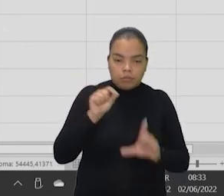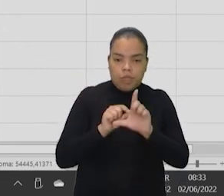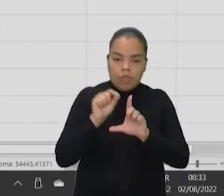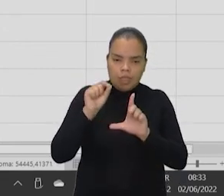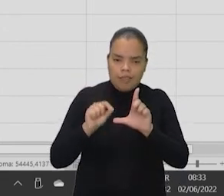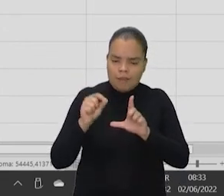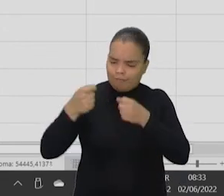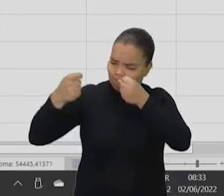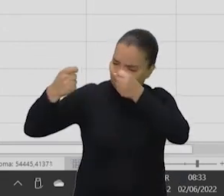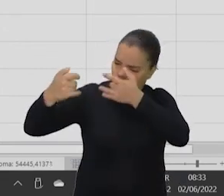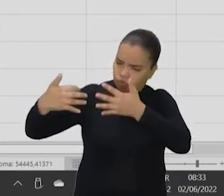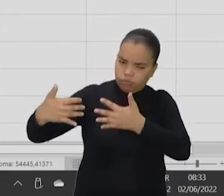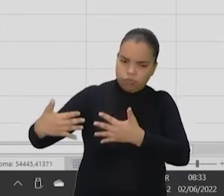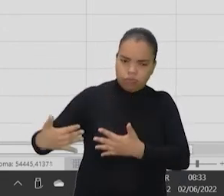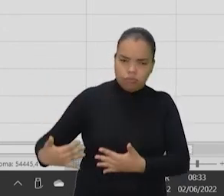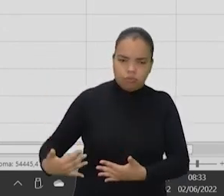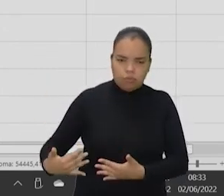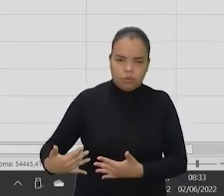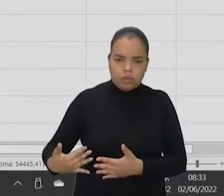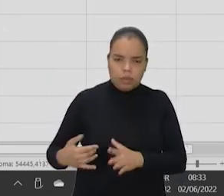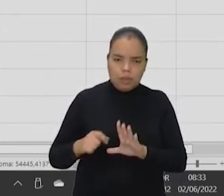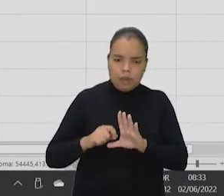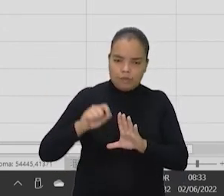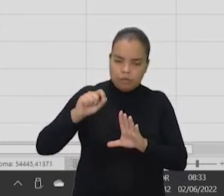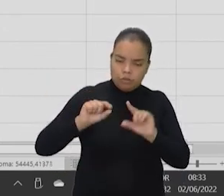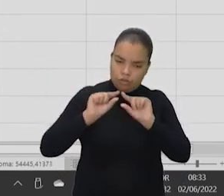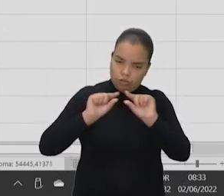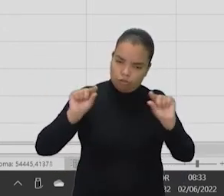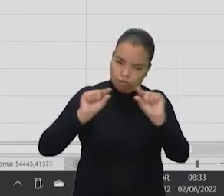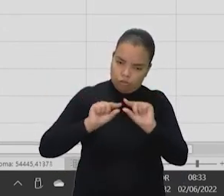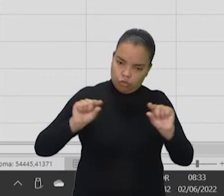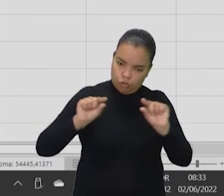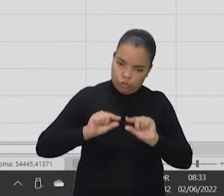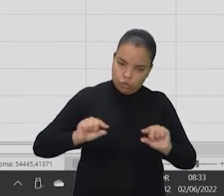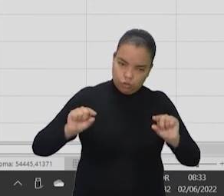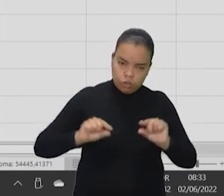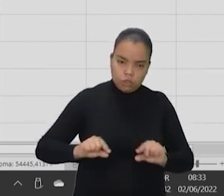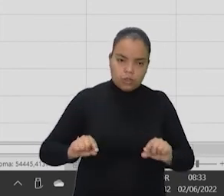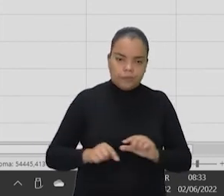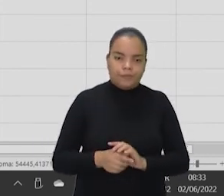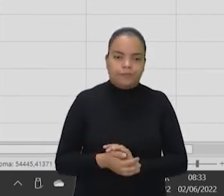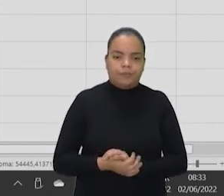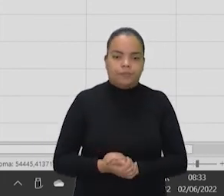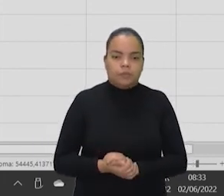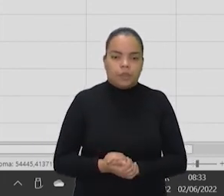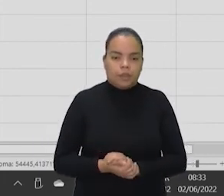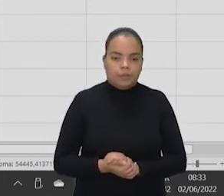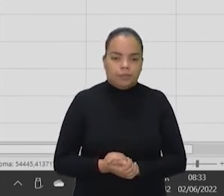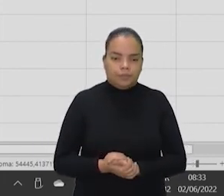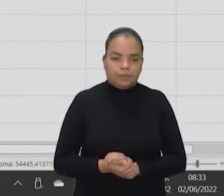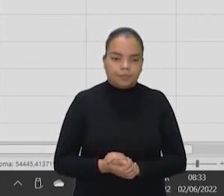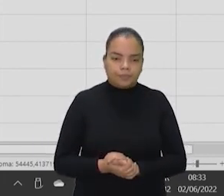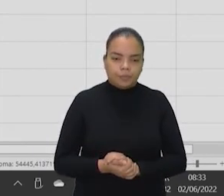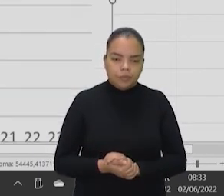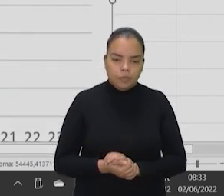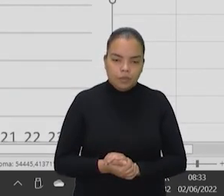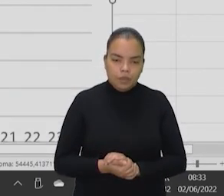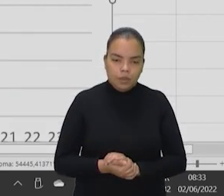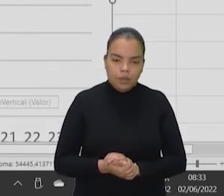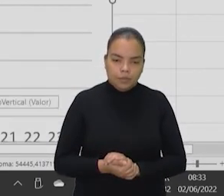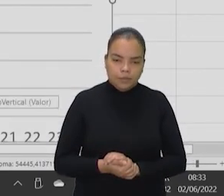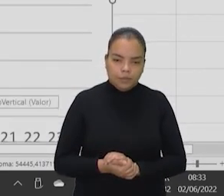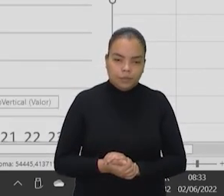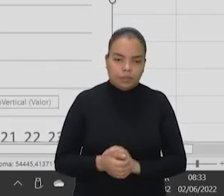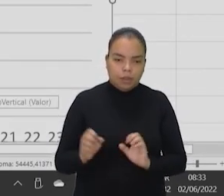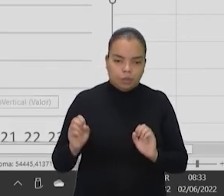gráficos. A gente vai querer um gráfico de linha, né? Porque as funções elas são do tipo linha. Aí seleciona o gráfico que você quer, dá um